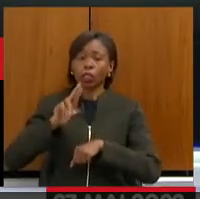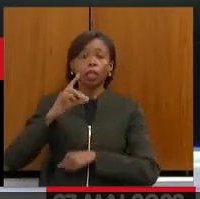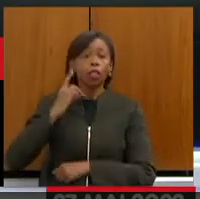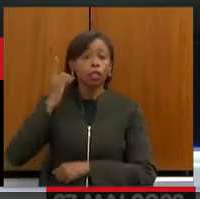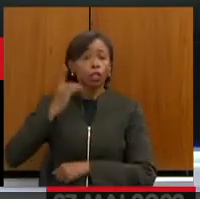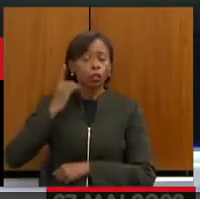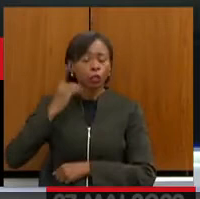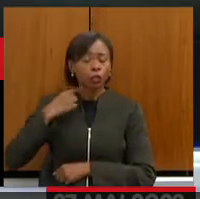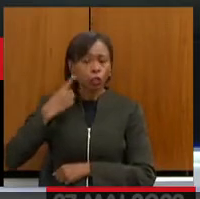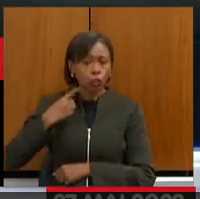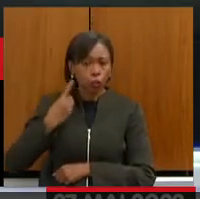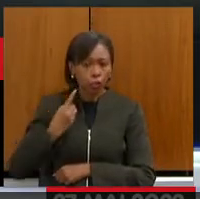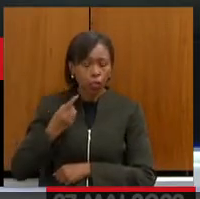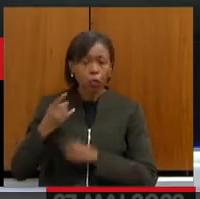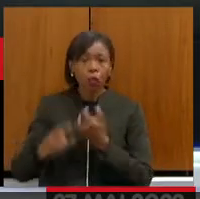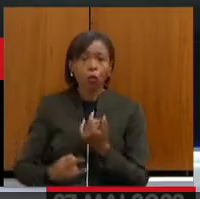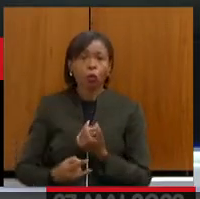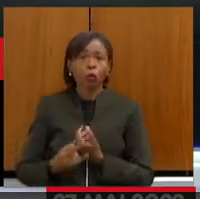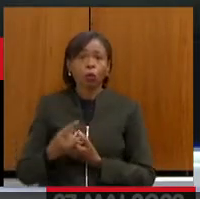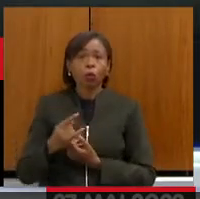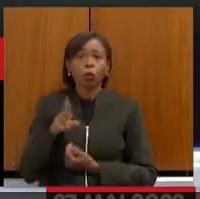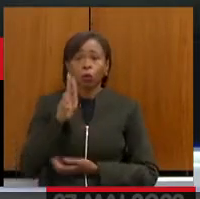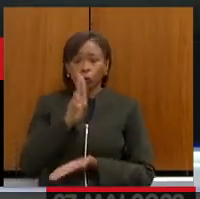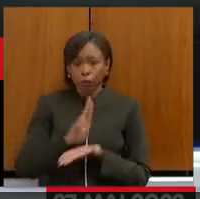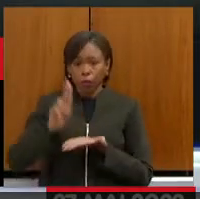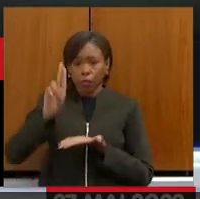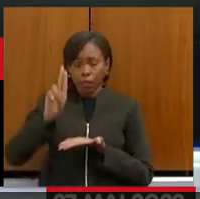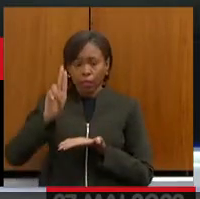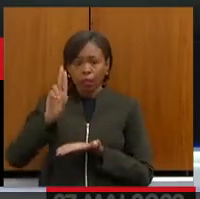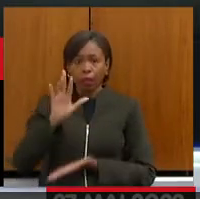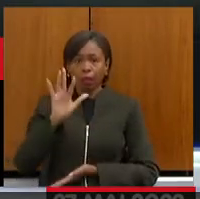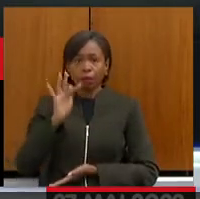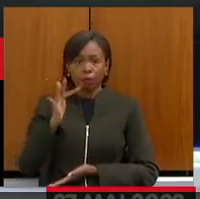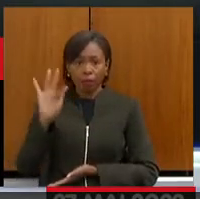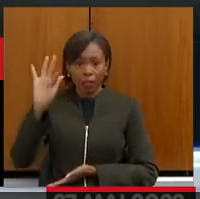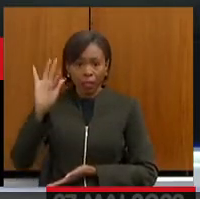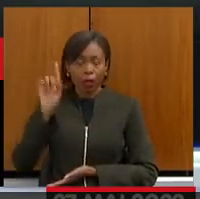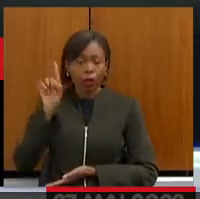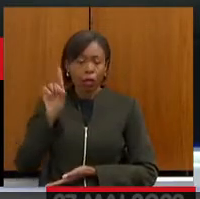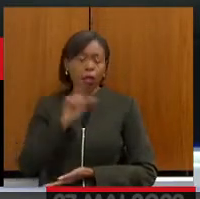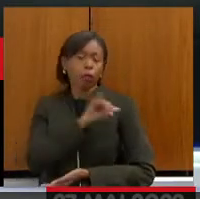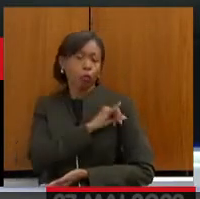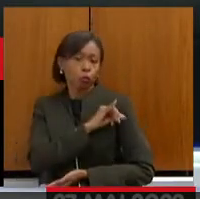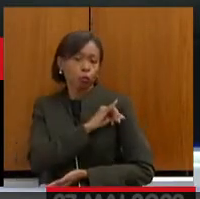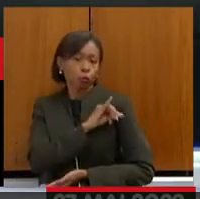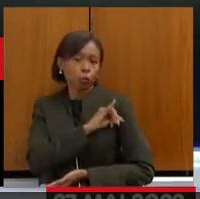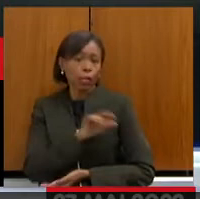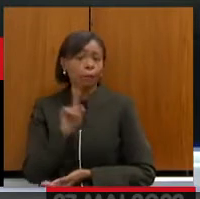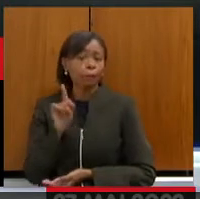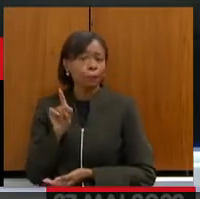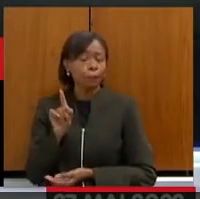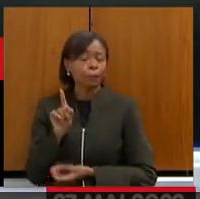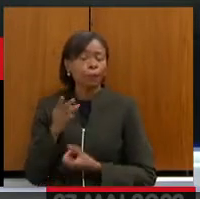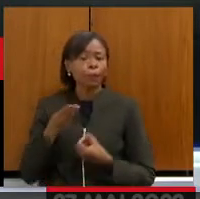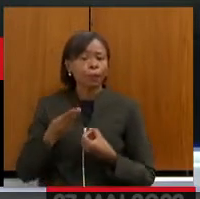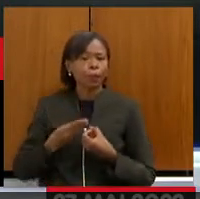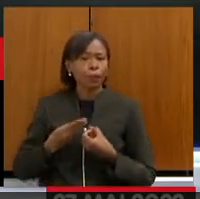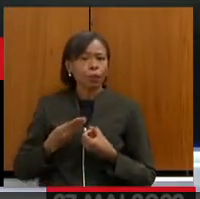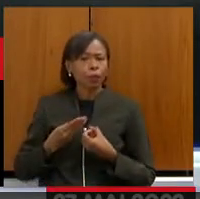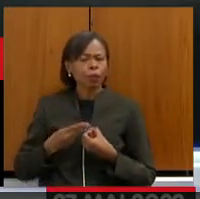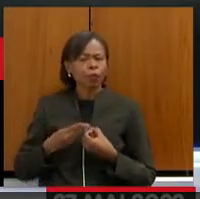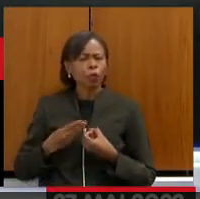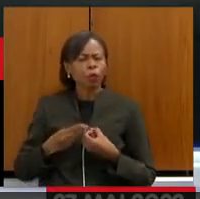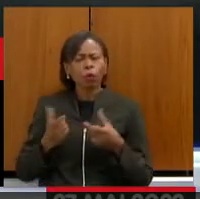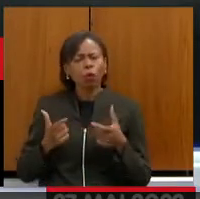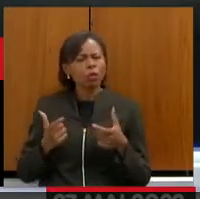de direito da Universidade Federal do Rio de Janeiro é do município de Ana